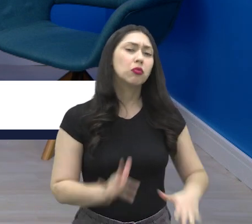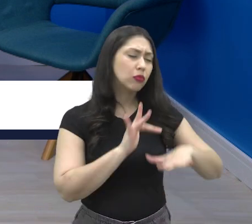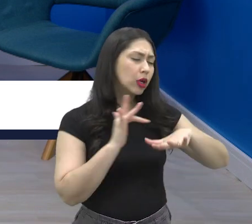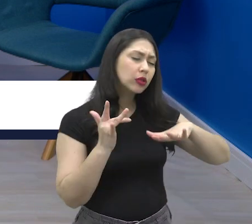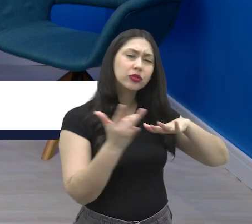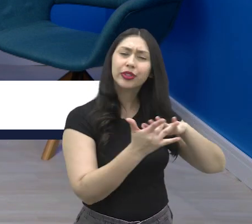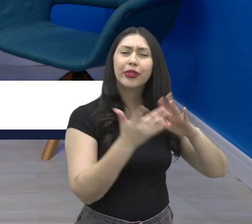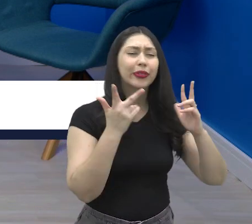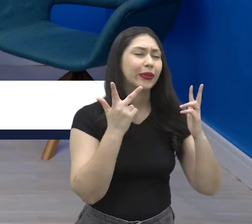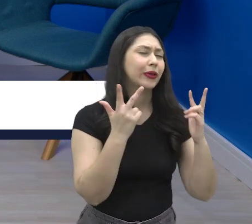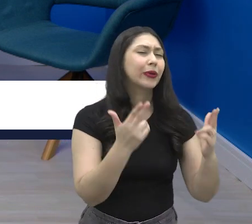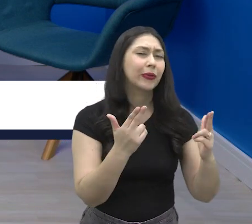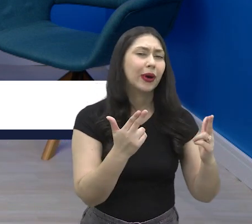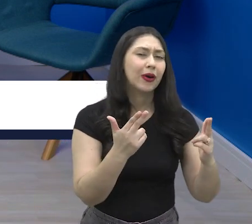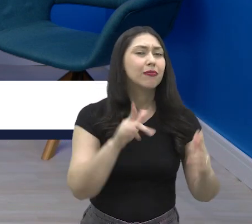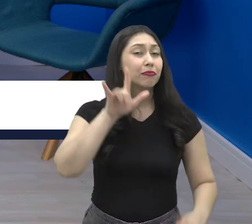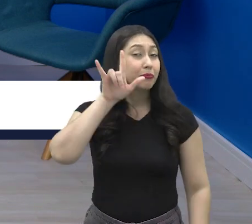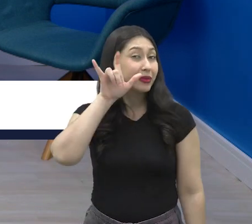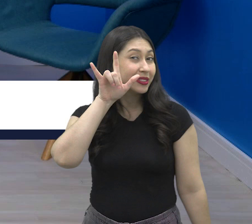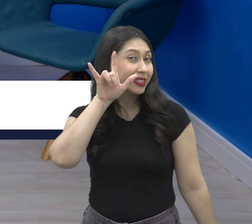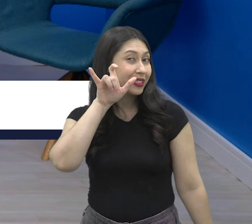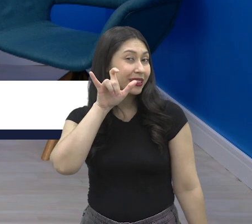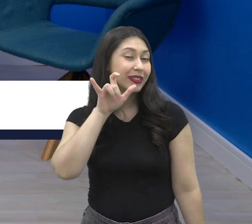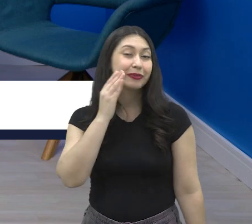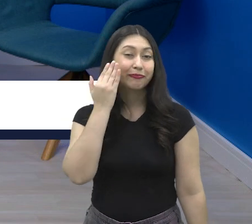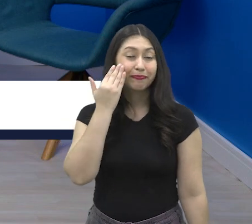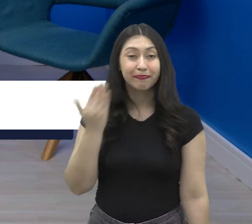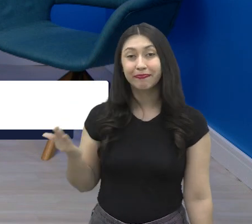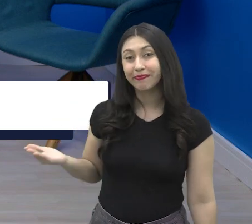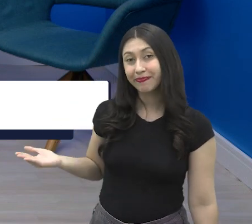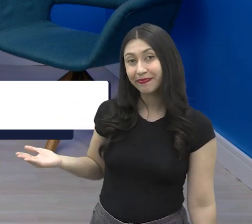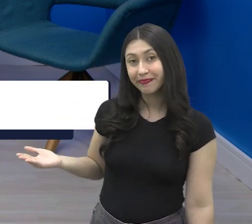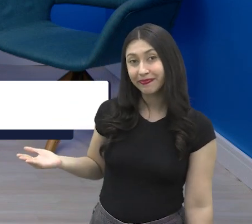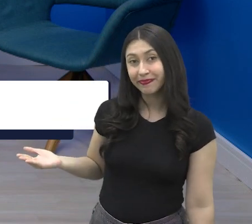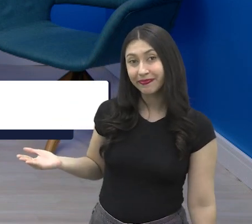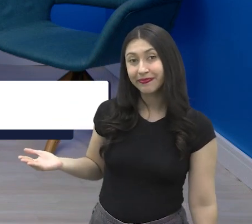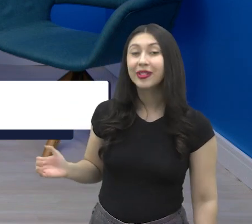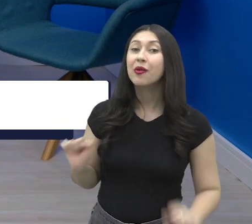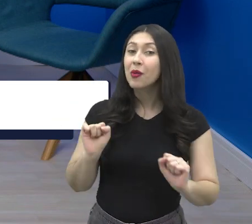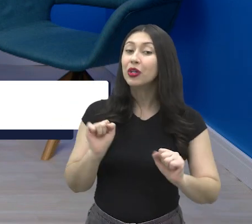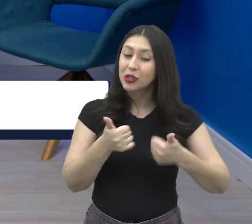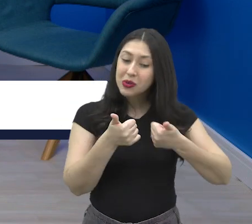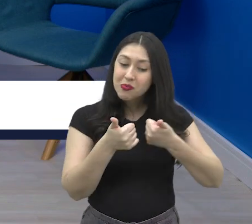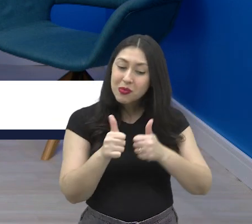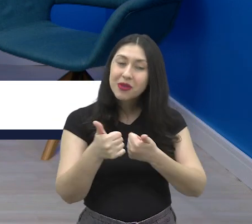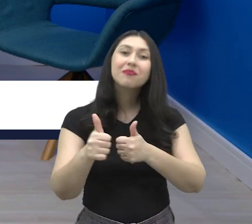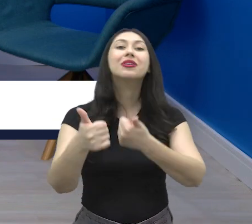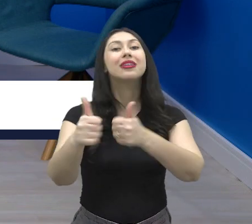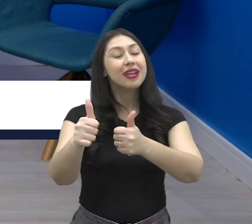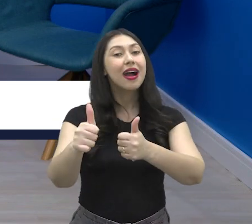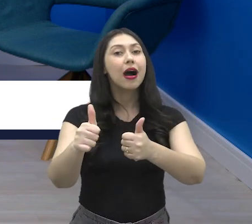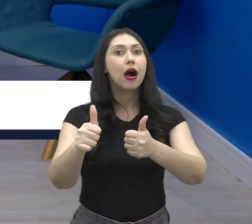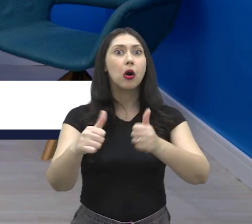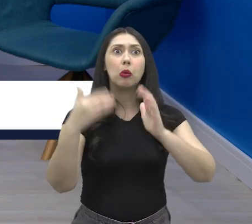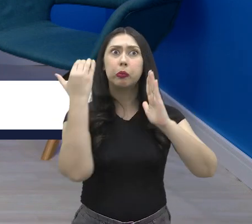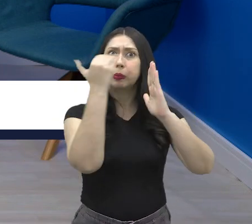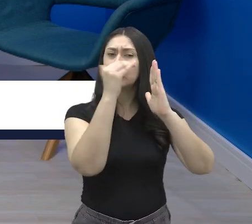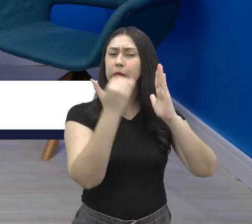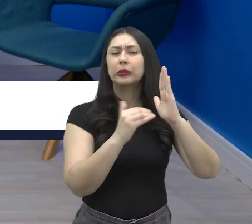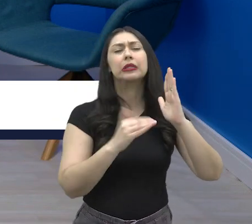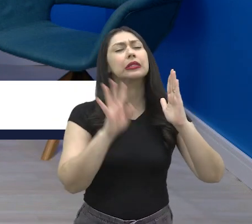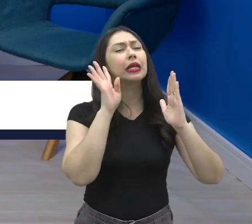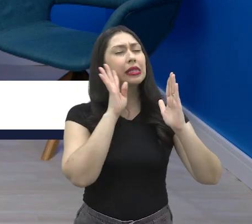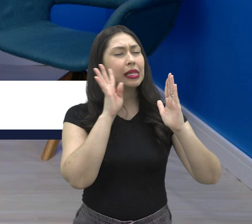youtube.com/tvcâmara-sjc. Redes sociais, a mesma coisa. No Instagram, por exemplo, TV Câmara SJC. Acompanha a gente lá, tem